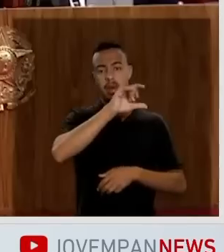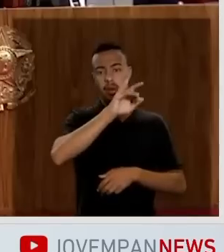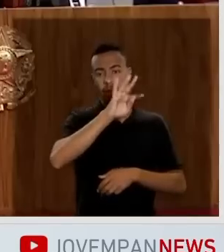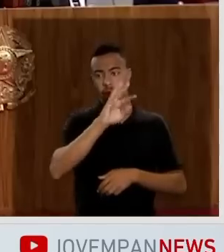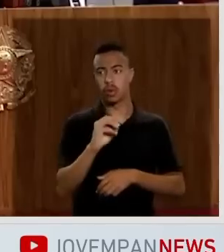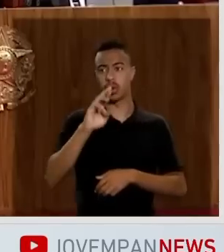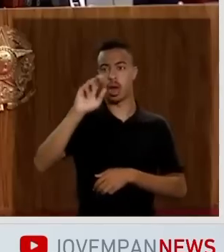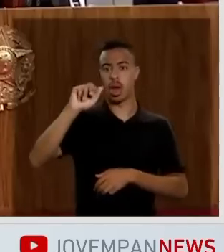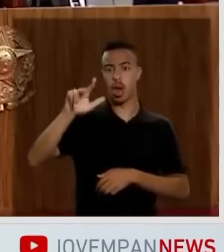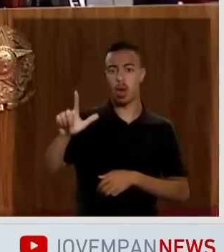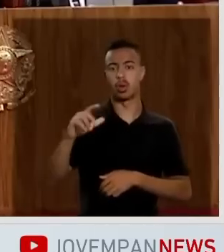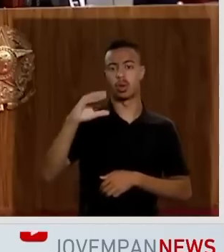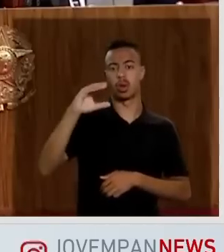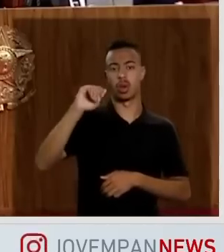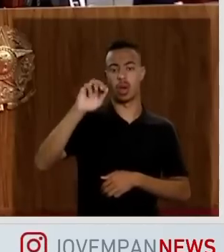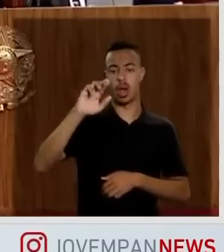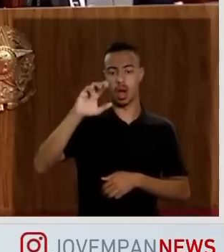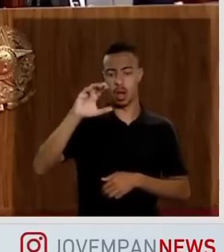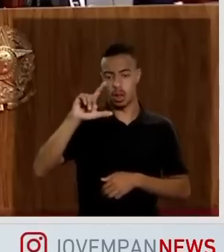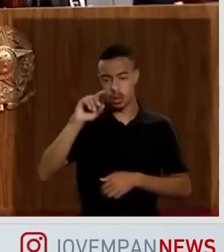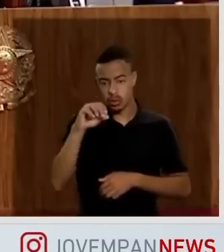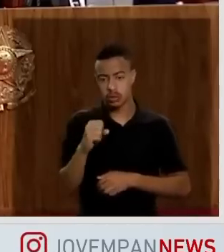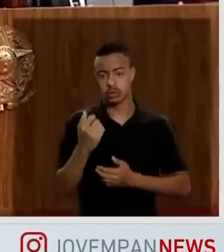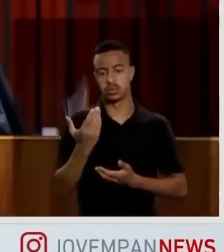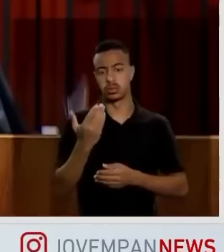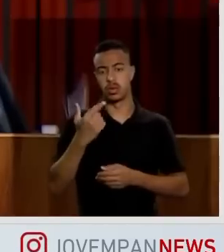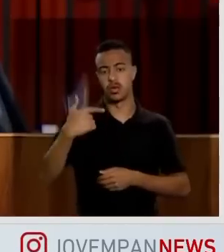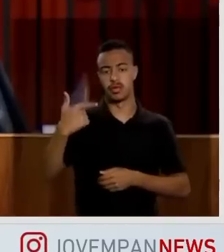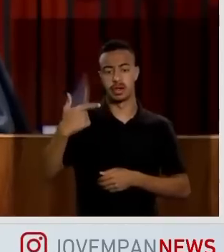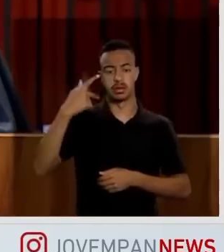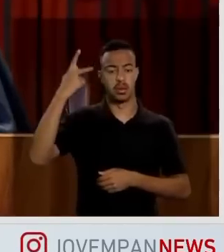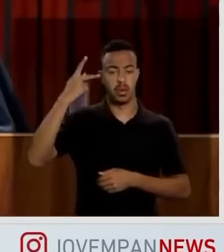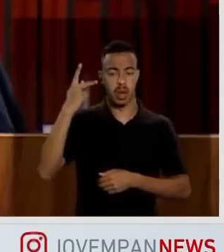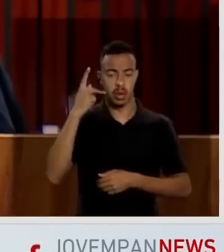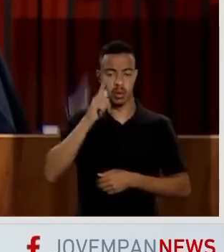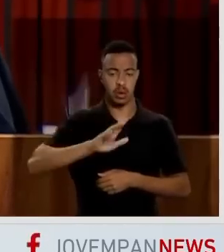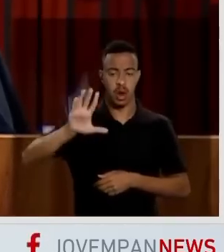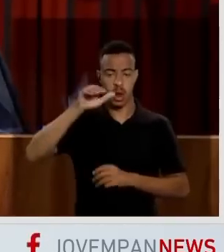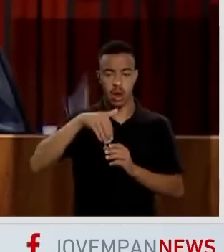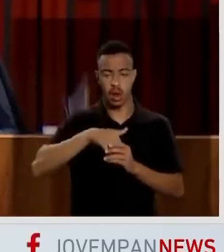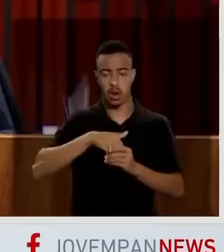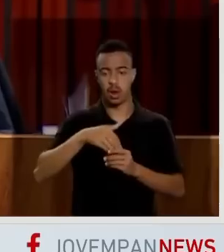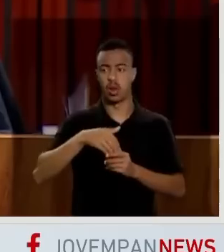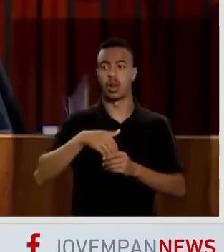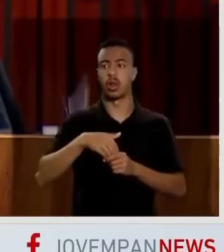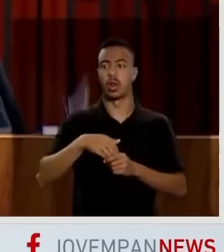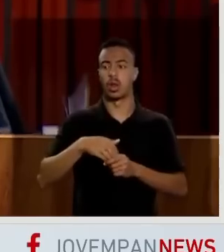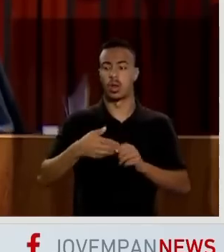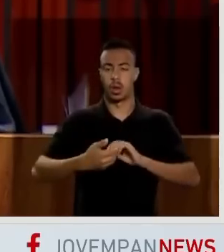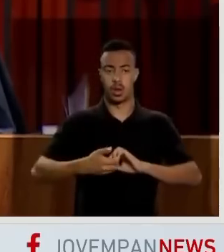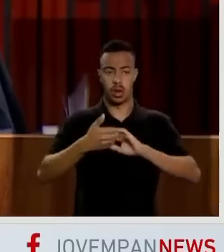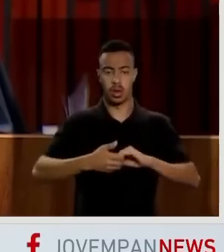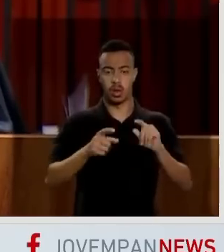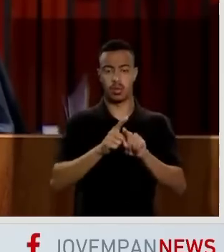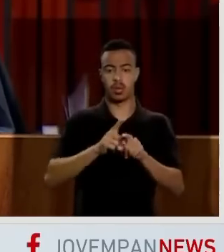quem aplaudiu os desmandos da Lava Jato pode, muitas vezes, ter sido vítima disso. E quem aplaude hoje esse tipo de ação, mesmo sendo da